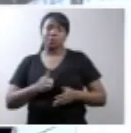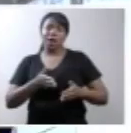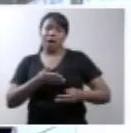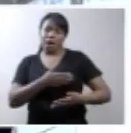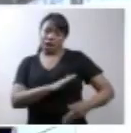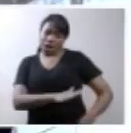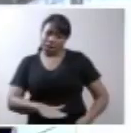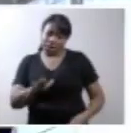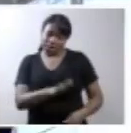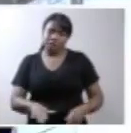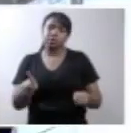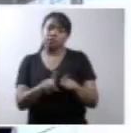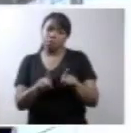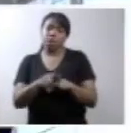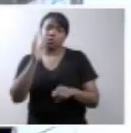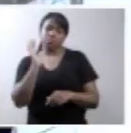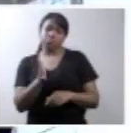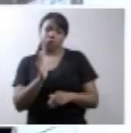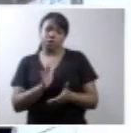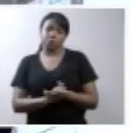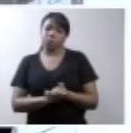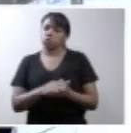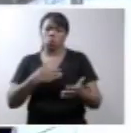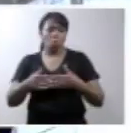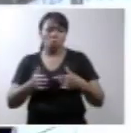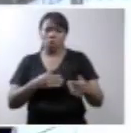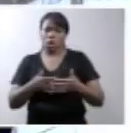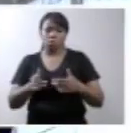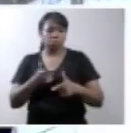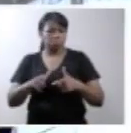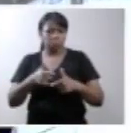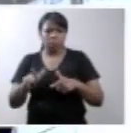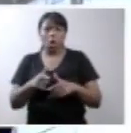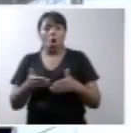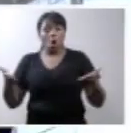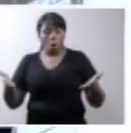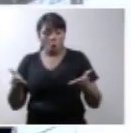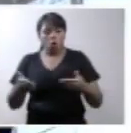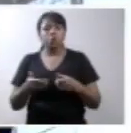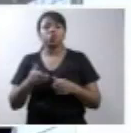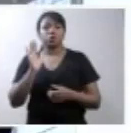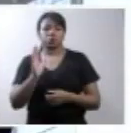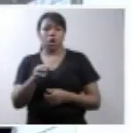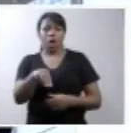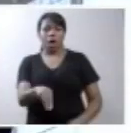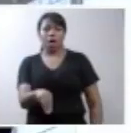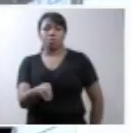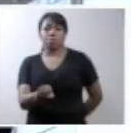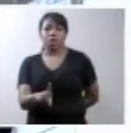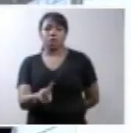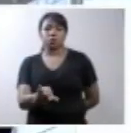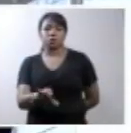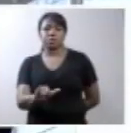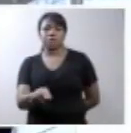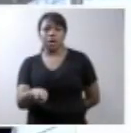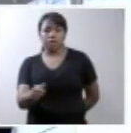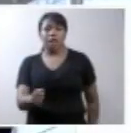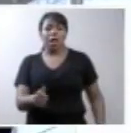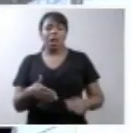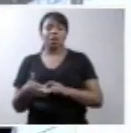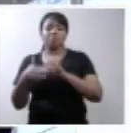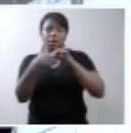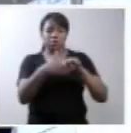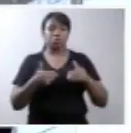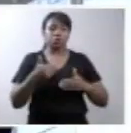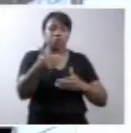é viável todos os casos ele não fez exceção a medicina hoje tem recursos para levar